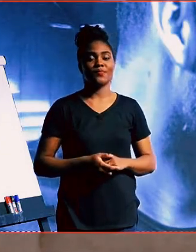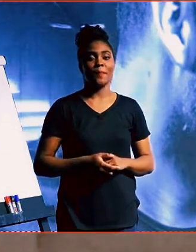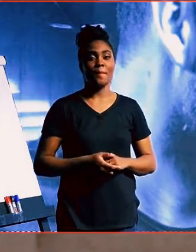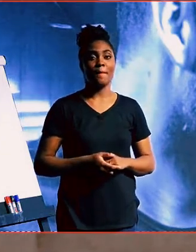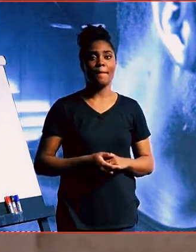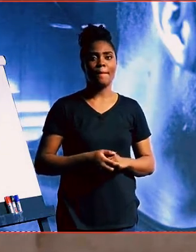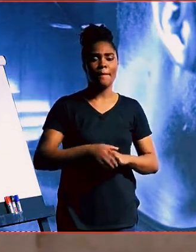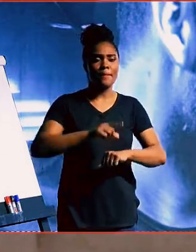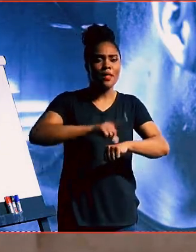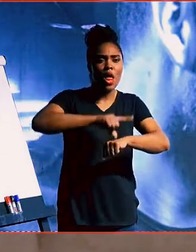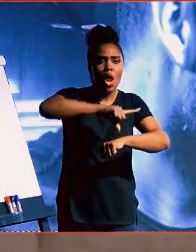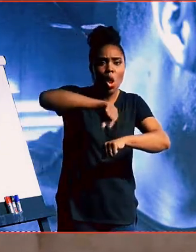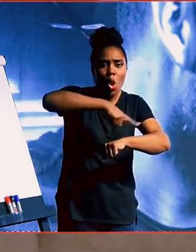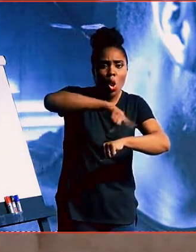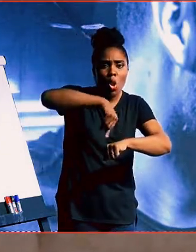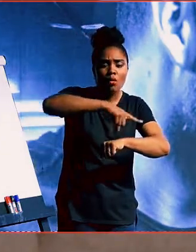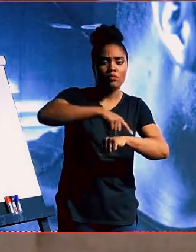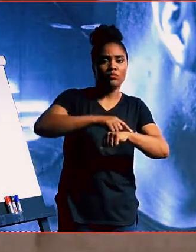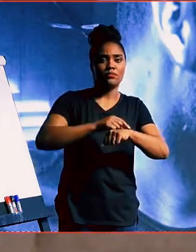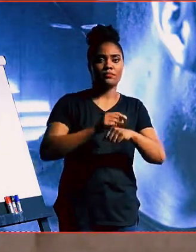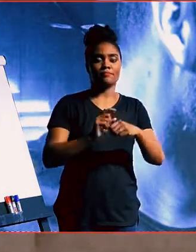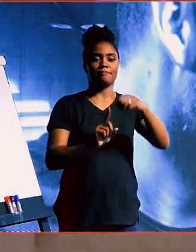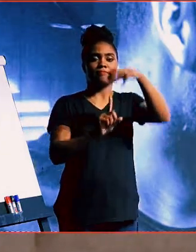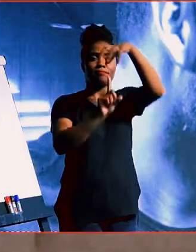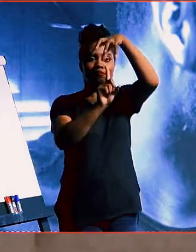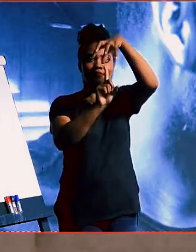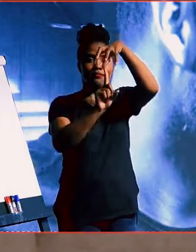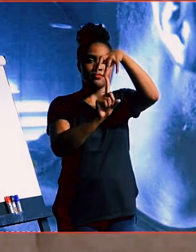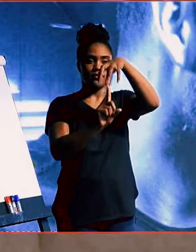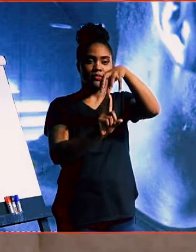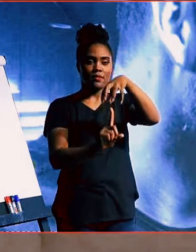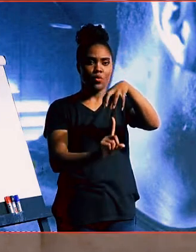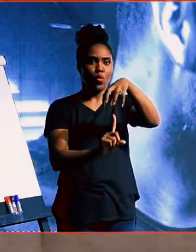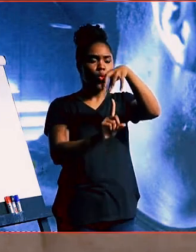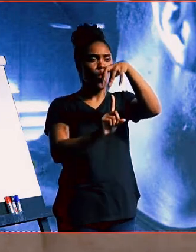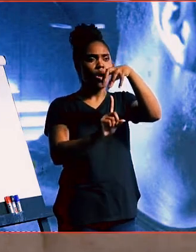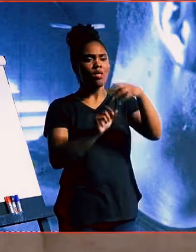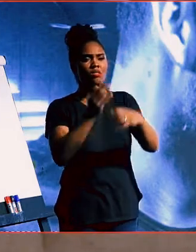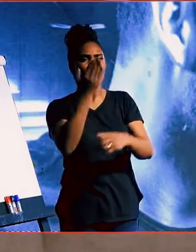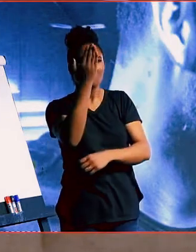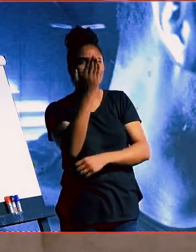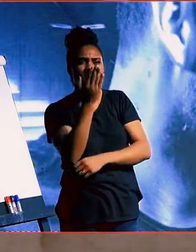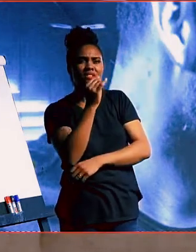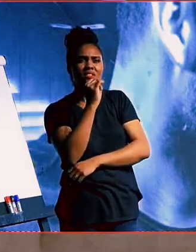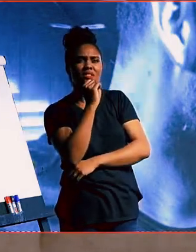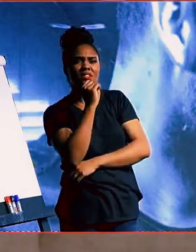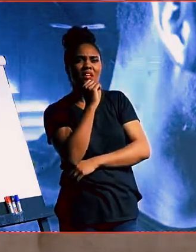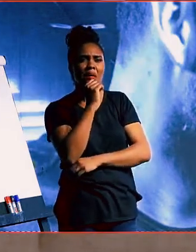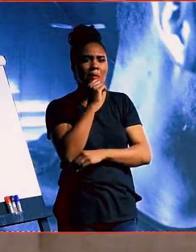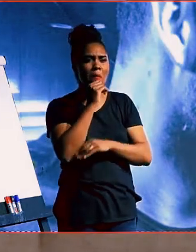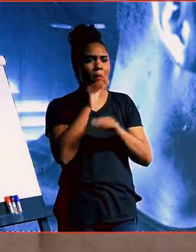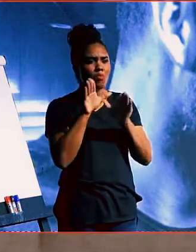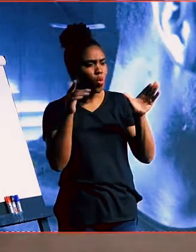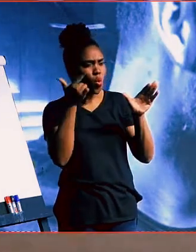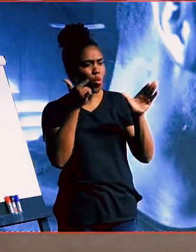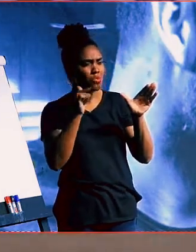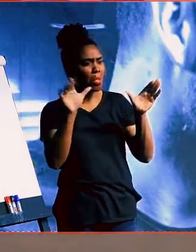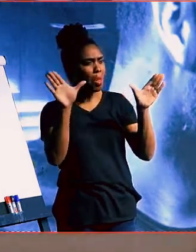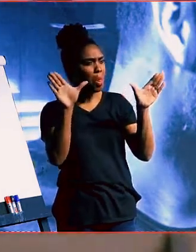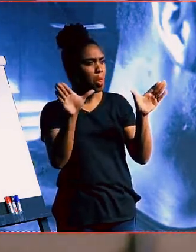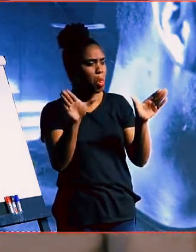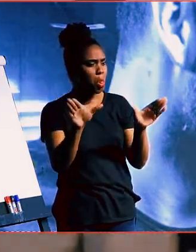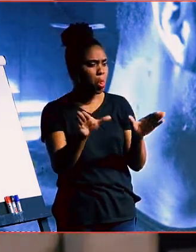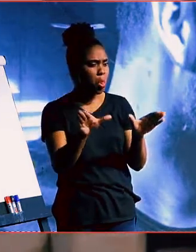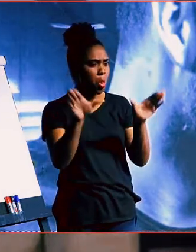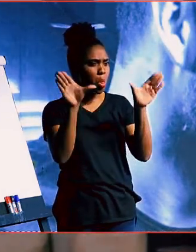queda o Leonardo dá 20 criou o paraquedas ele não voou mas ele confrontou e falou por que que essa ave abre as asas e consegue voar dessa forma porque